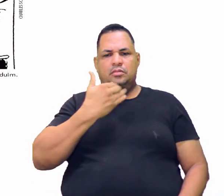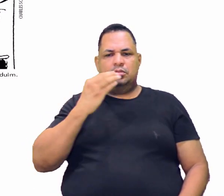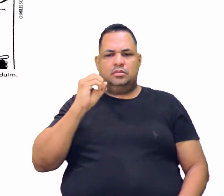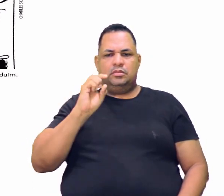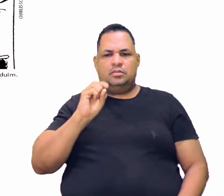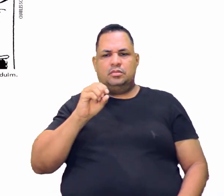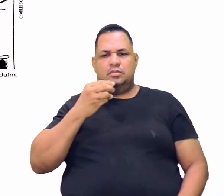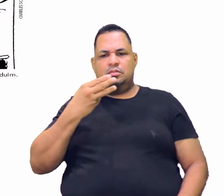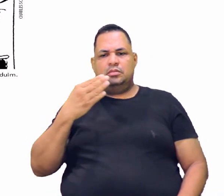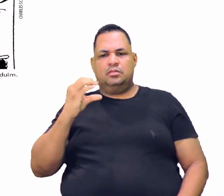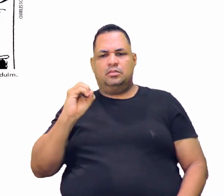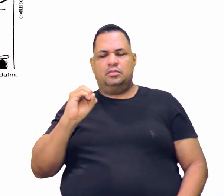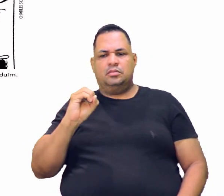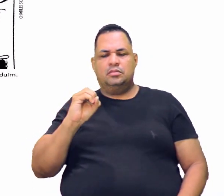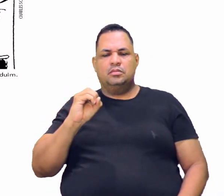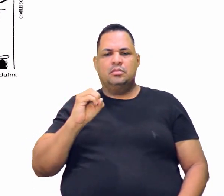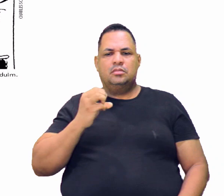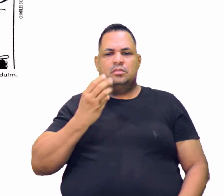10:30,